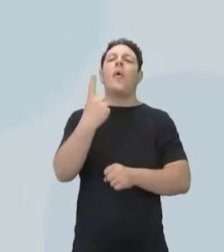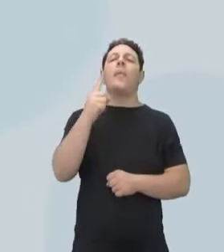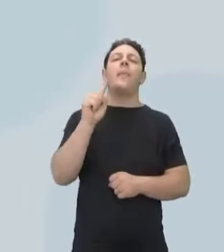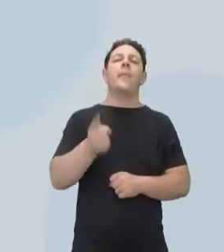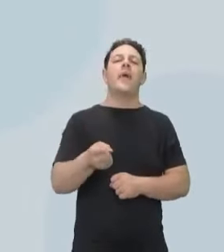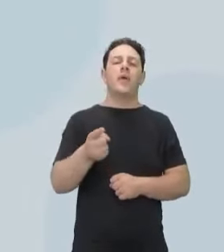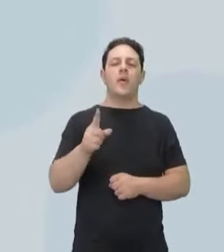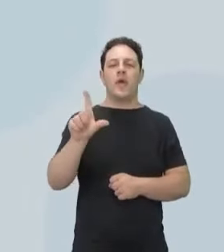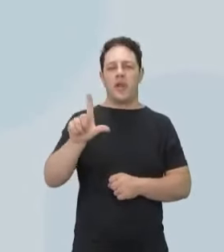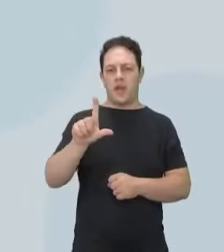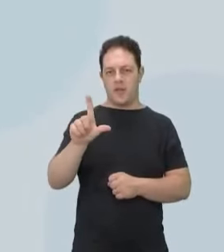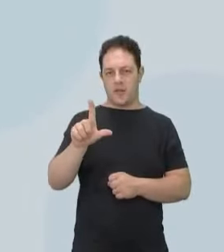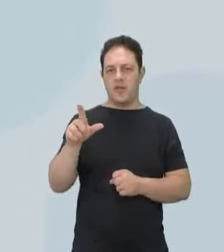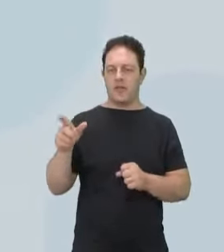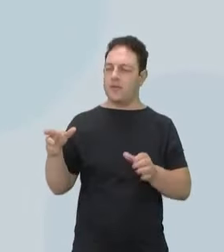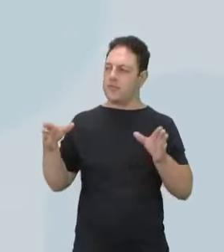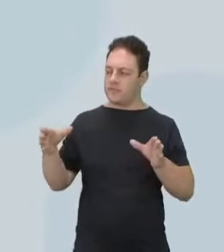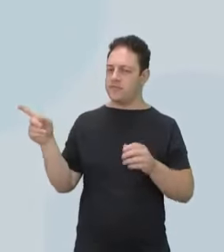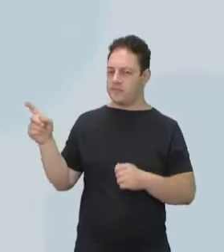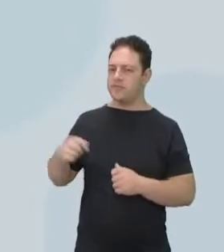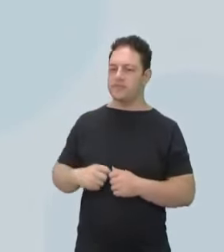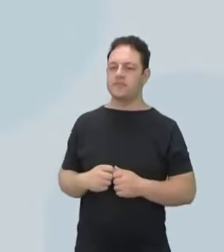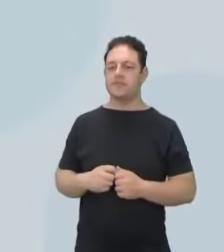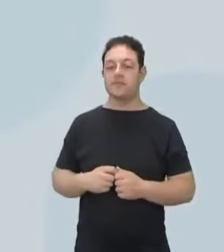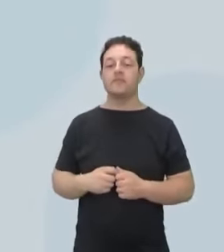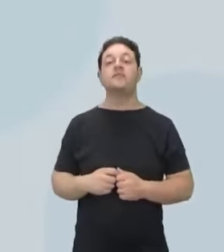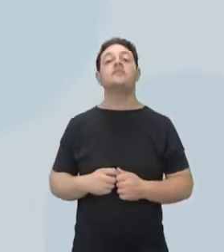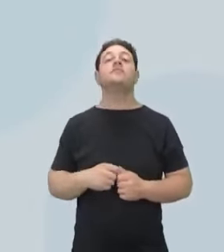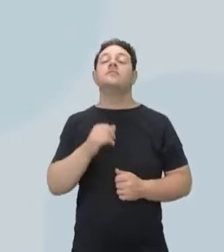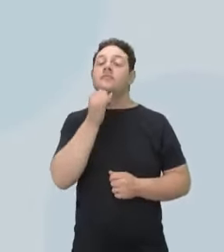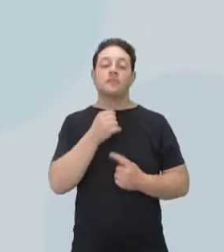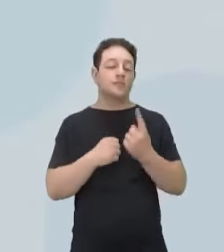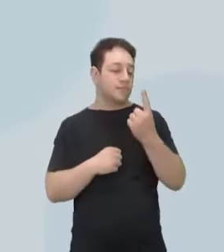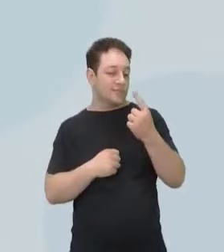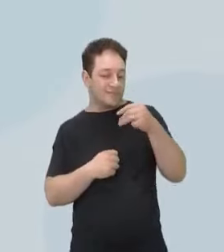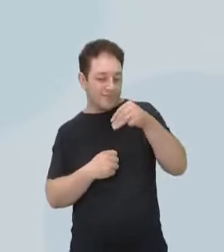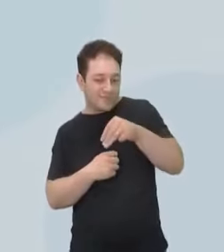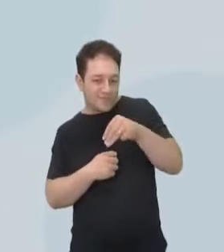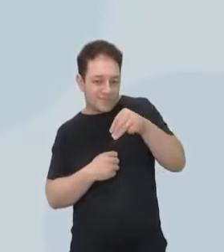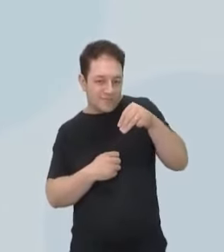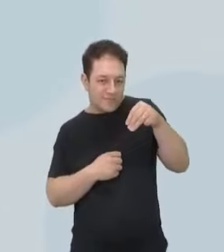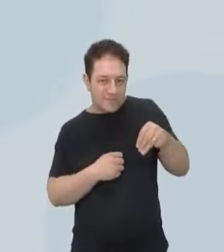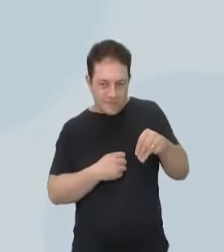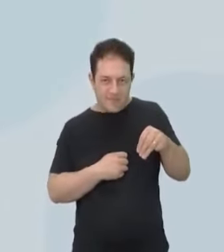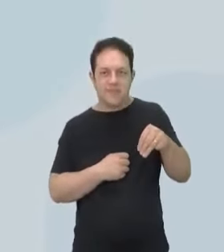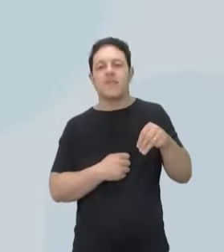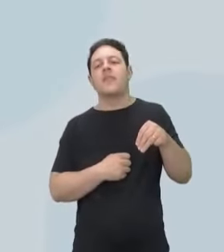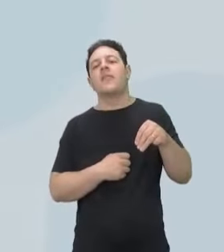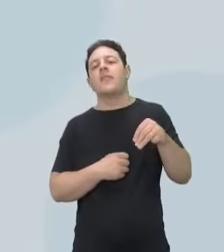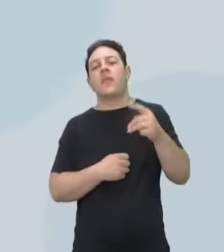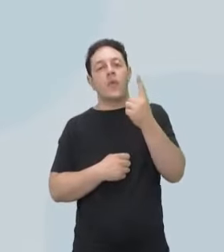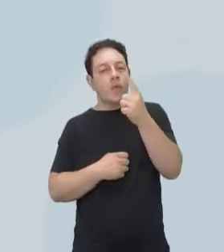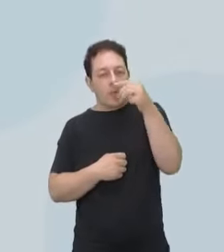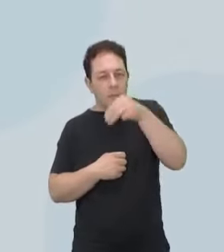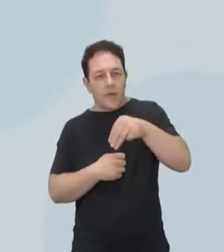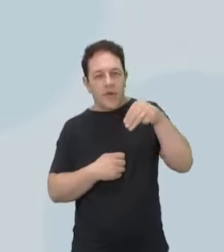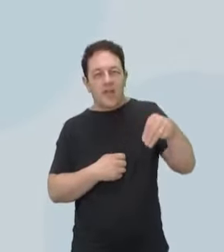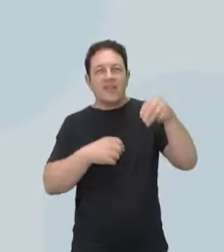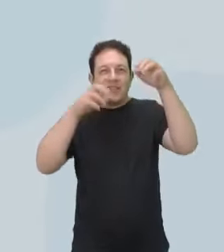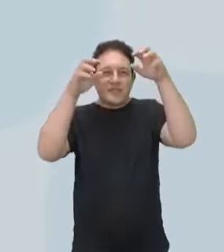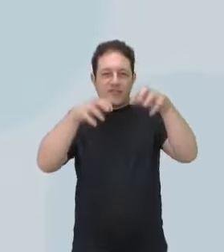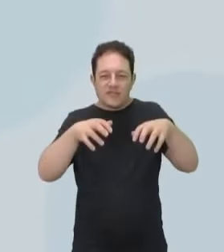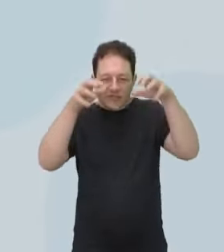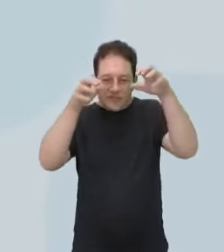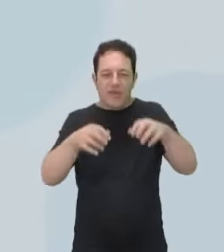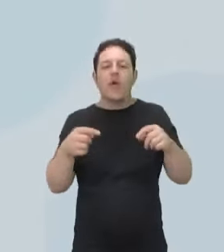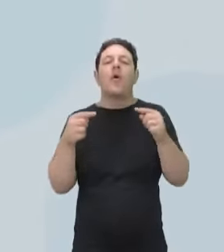metro cúbico são 1000 litros. Né, quando a gente fala 1 milímetro de precipitação, 1 milímetro de chuva,